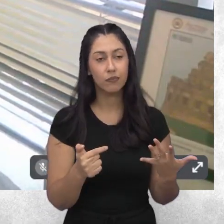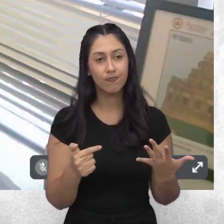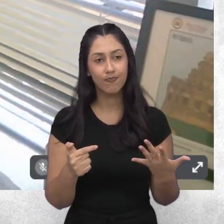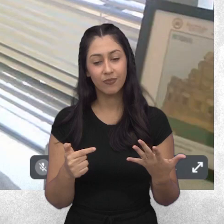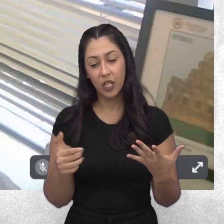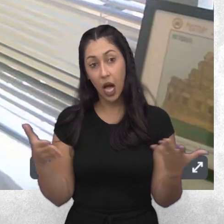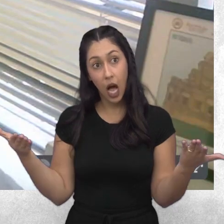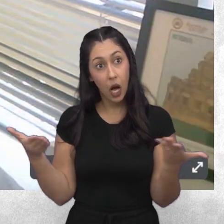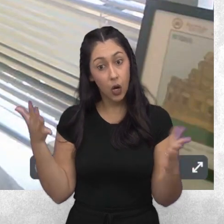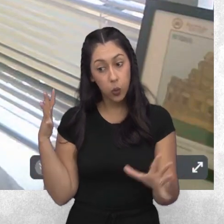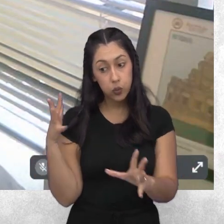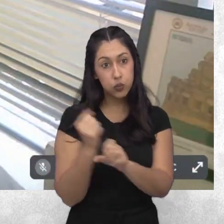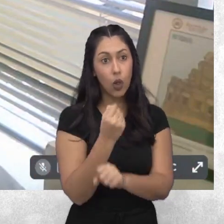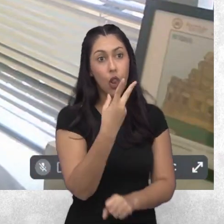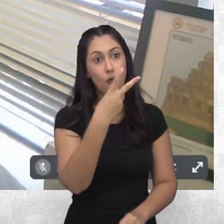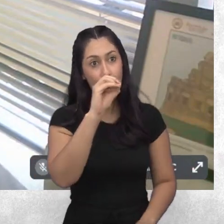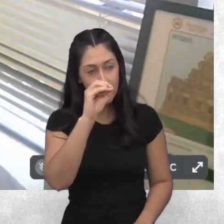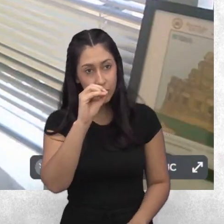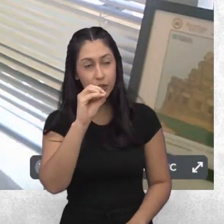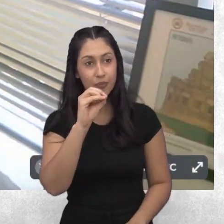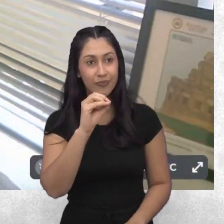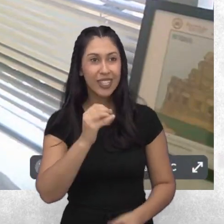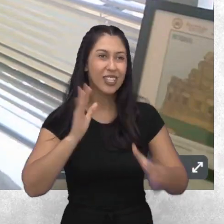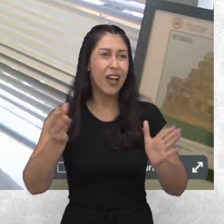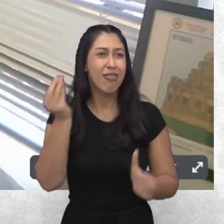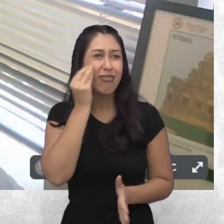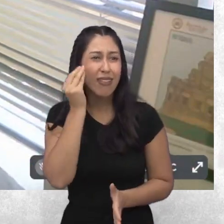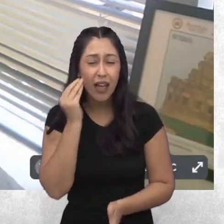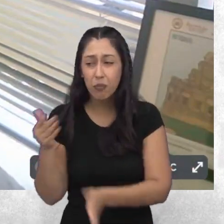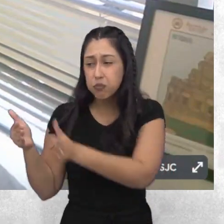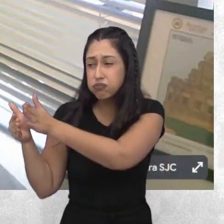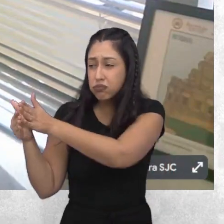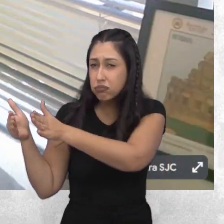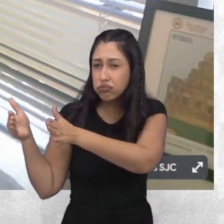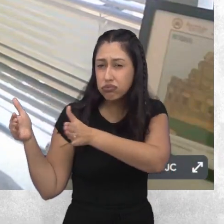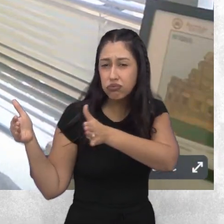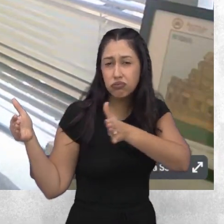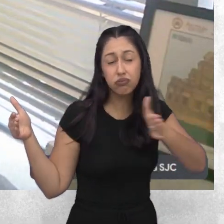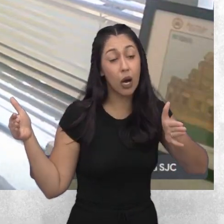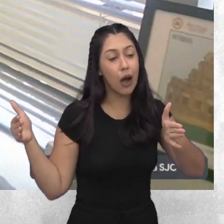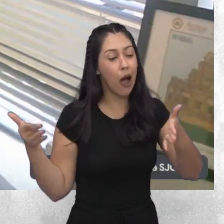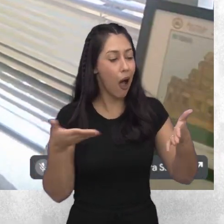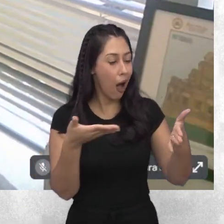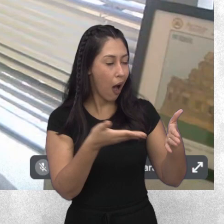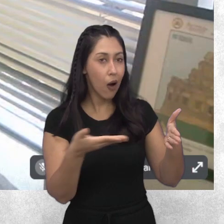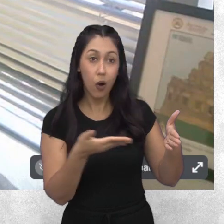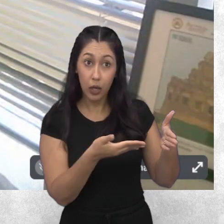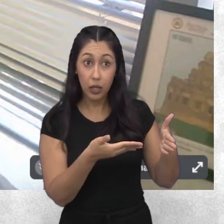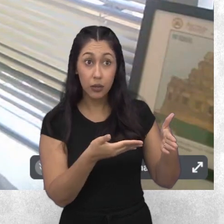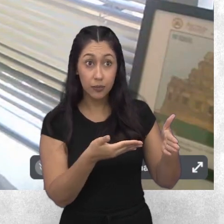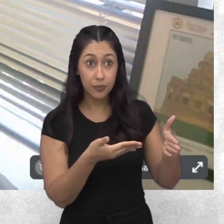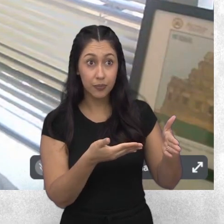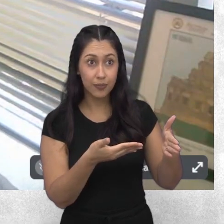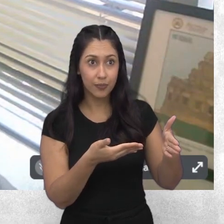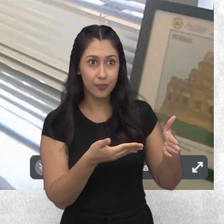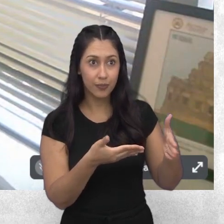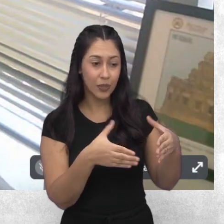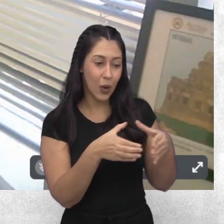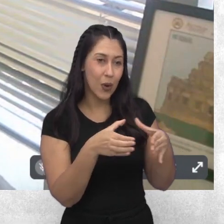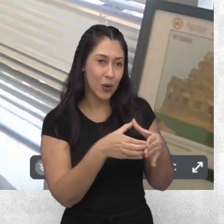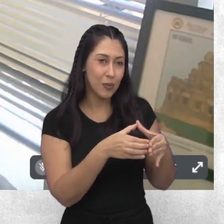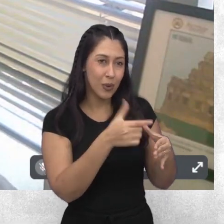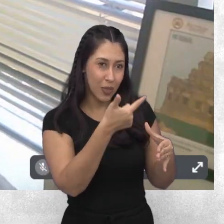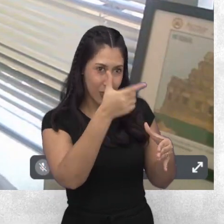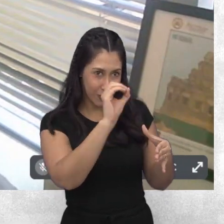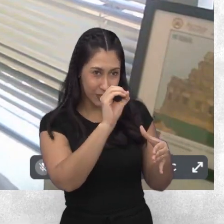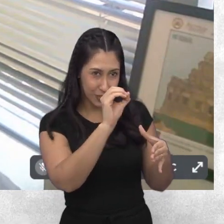de 20 países. Foram tentadas várias fórmulas, até com 33 países, mas o que se estabilizou foi o chamado Grupo